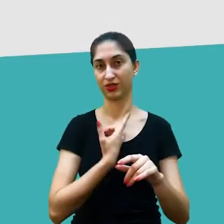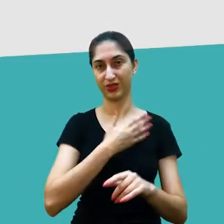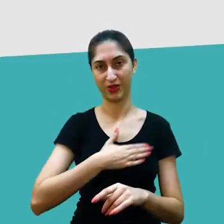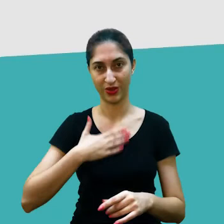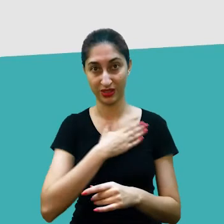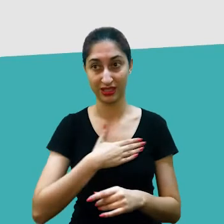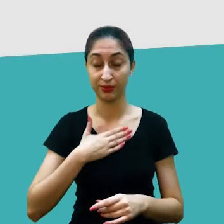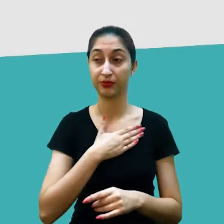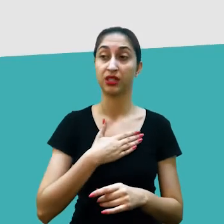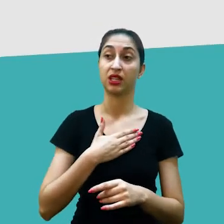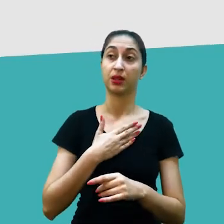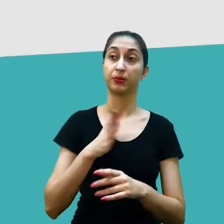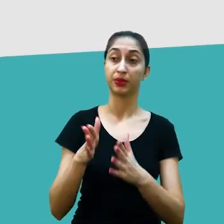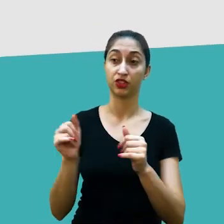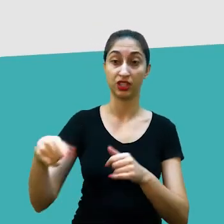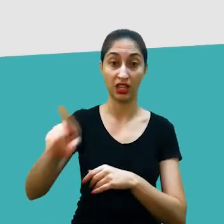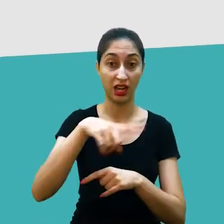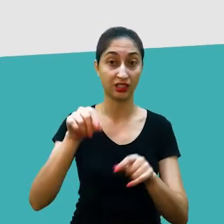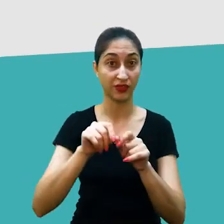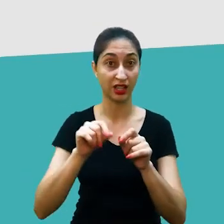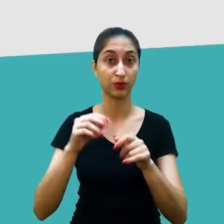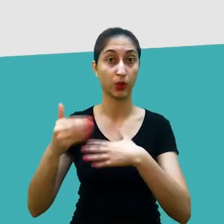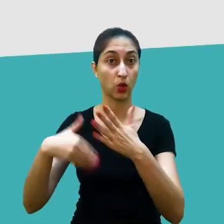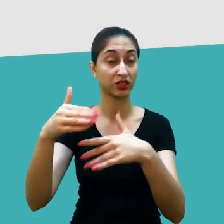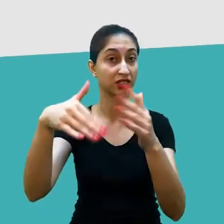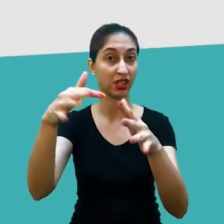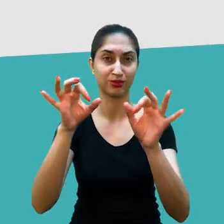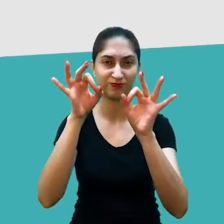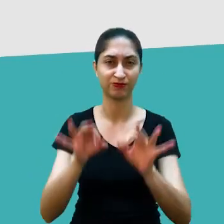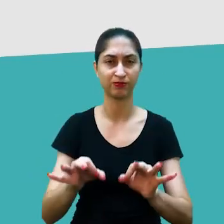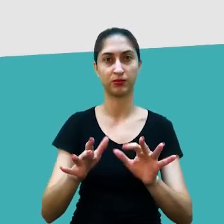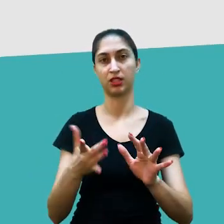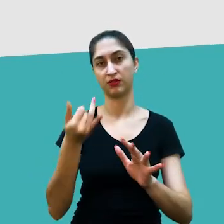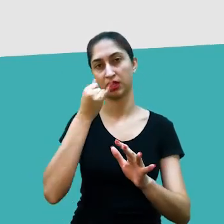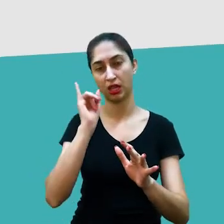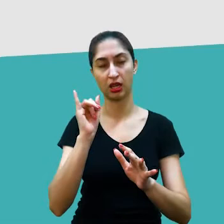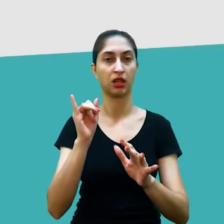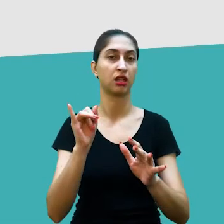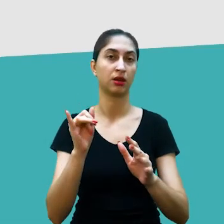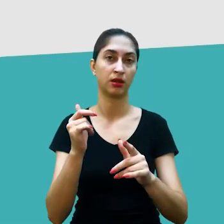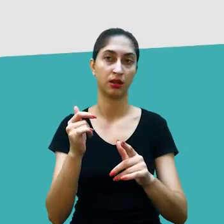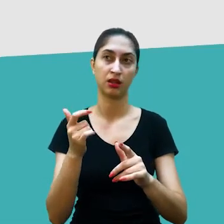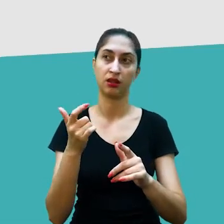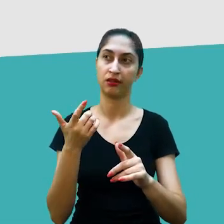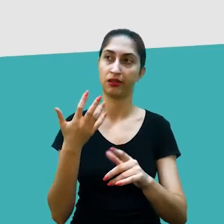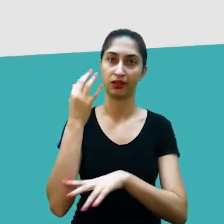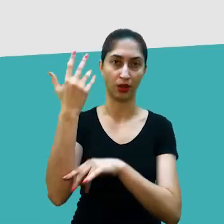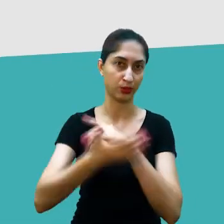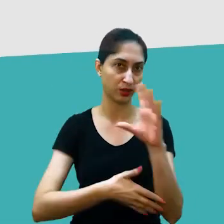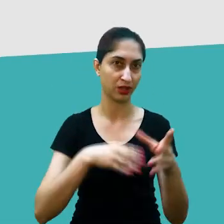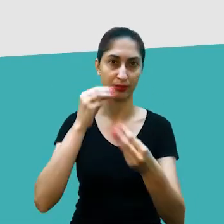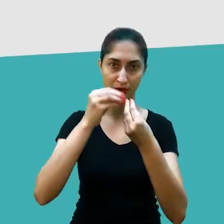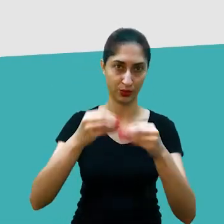seus fornecedores um processo limpo, a gente não vai chegar a lugar nenhum. A possibilidade que a gente tem